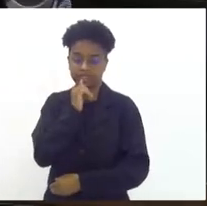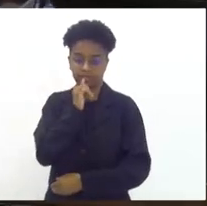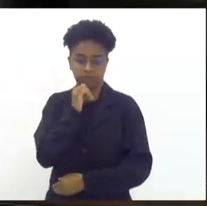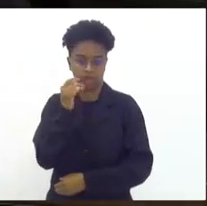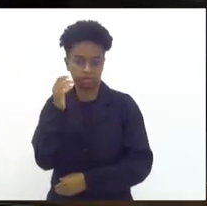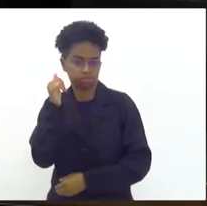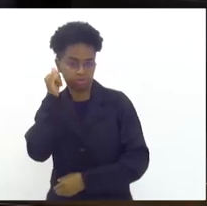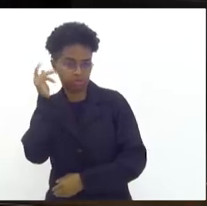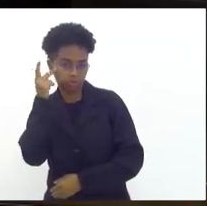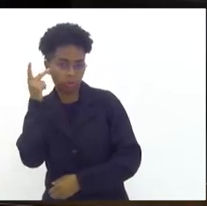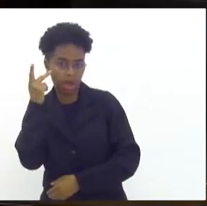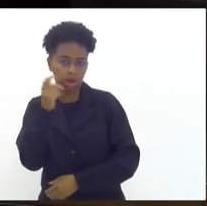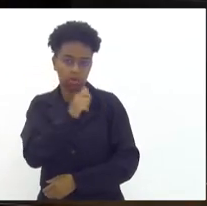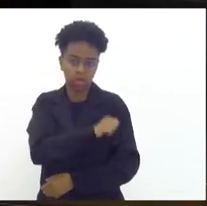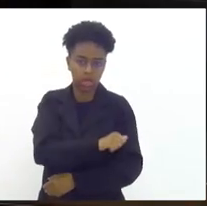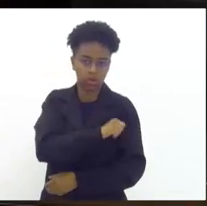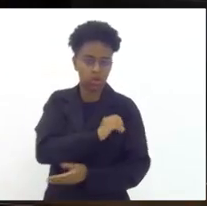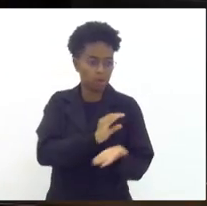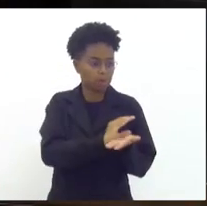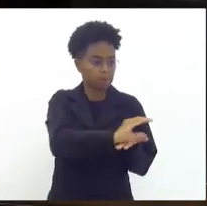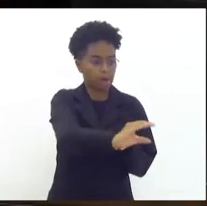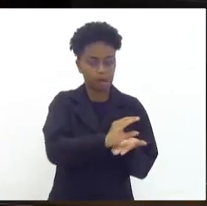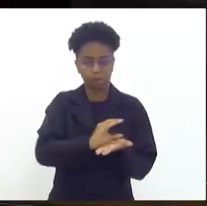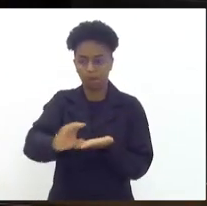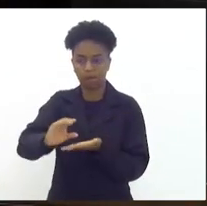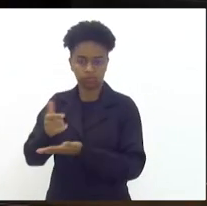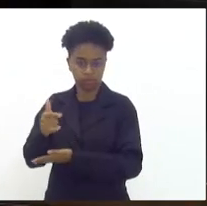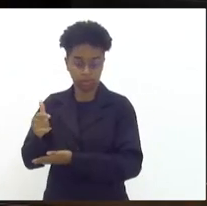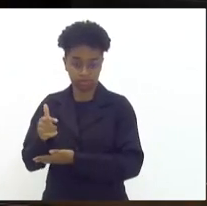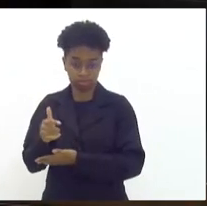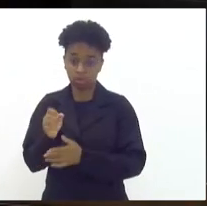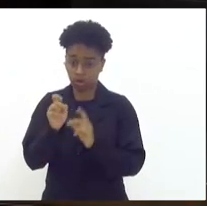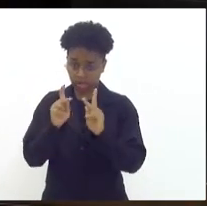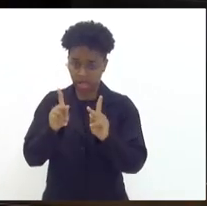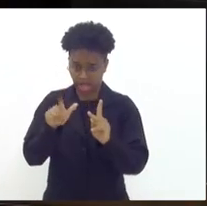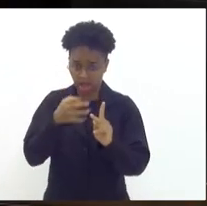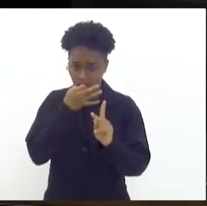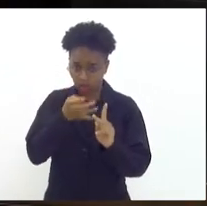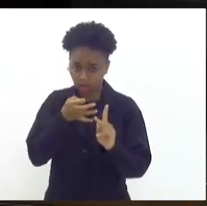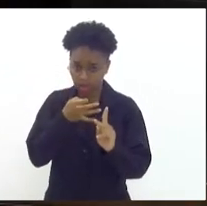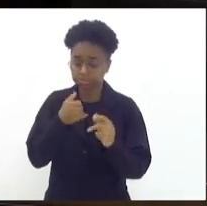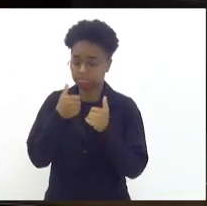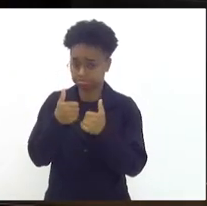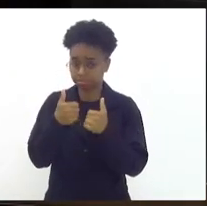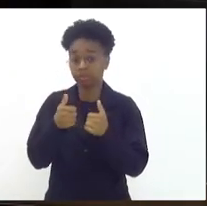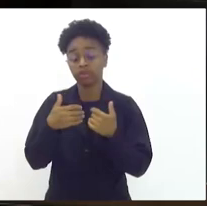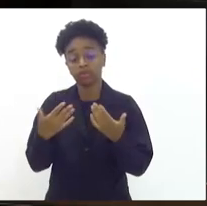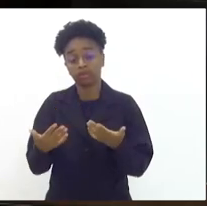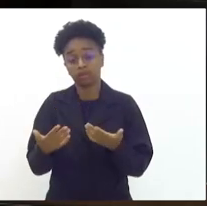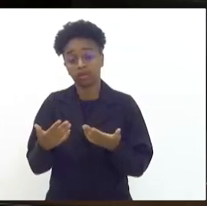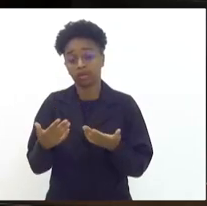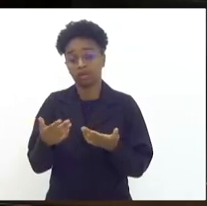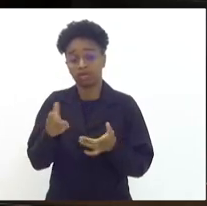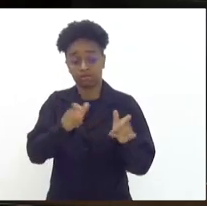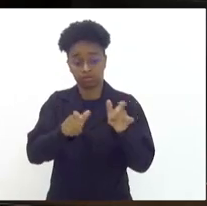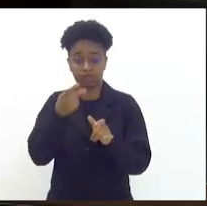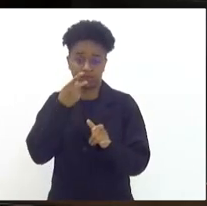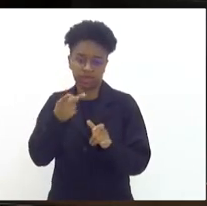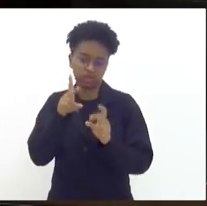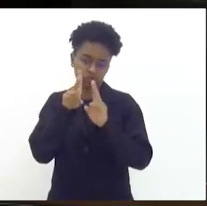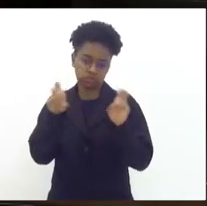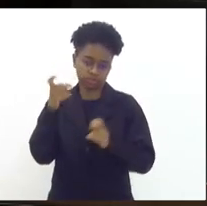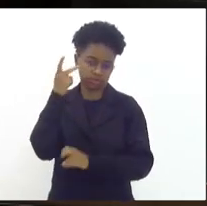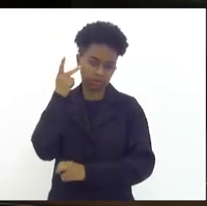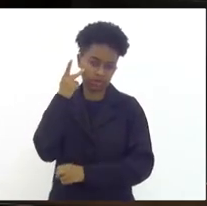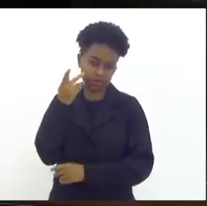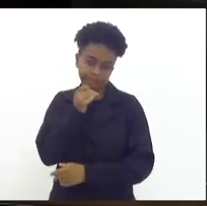São Paulo não vão repassar a receita para o destino eu falei bom se esse é o argumento primeiro e eles falam muito de São Paulo né